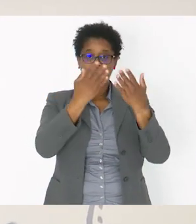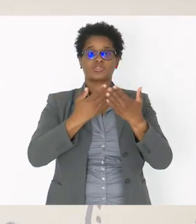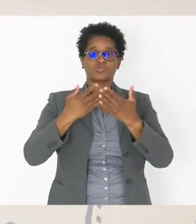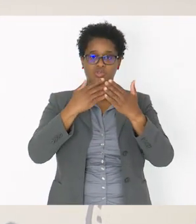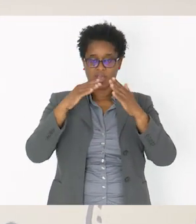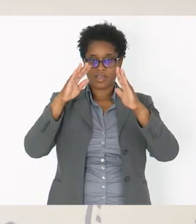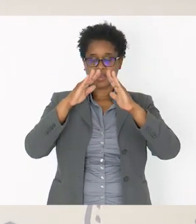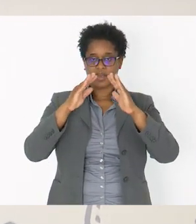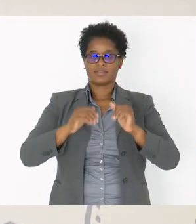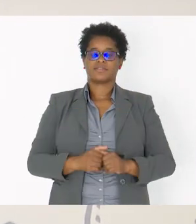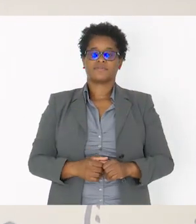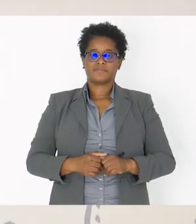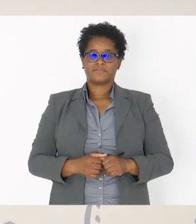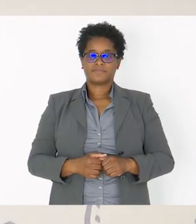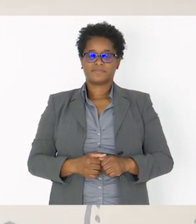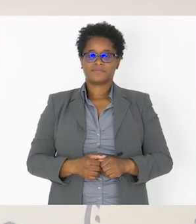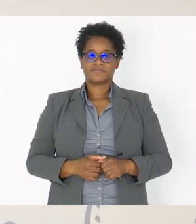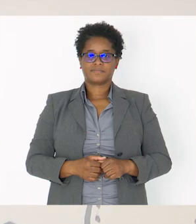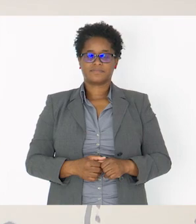Aprender e Estudar em Casa.